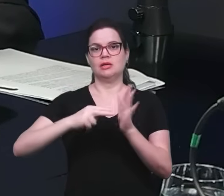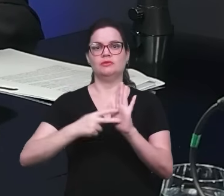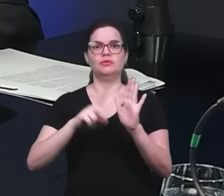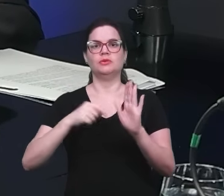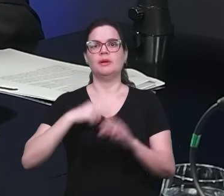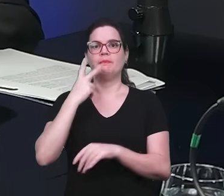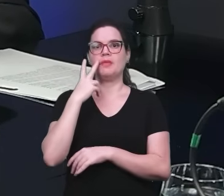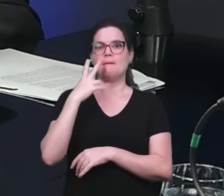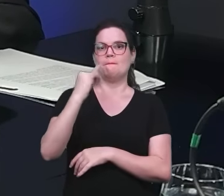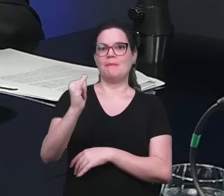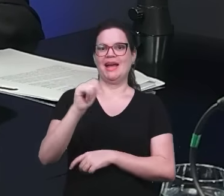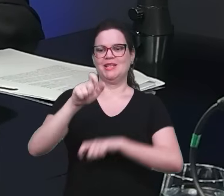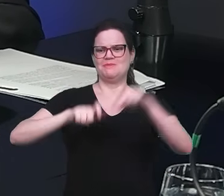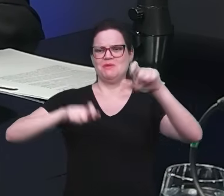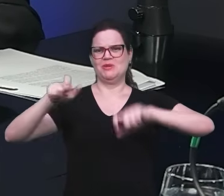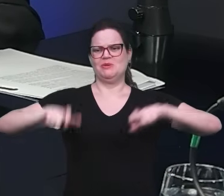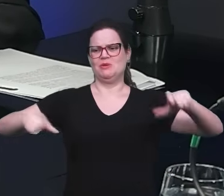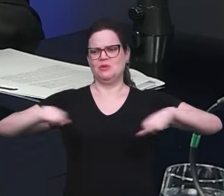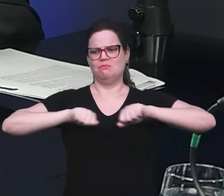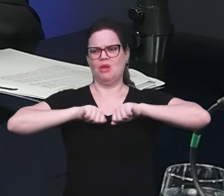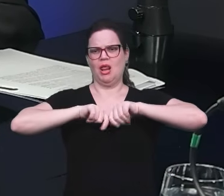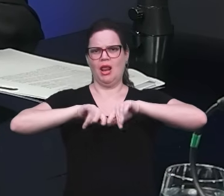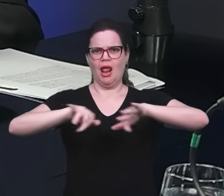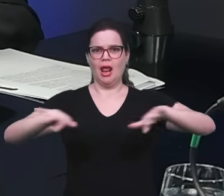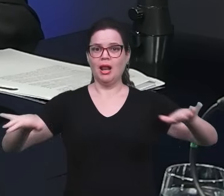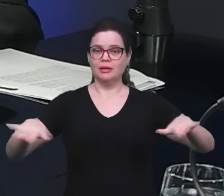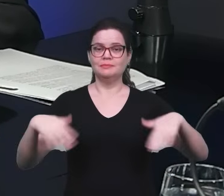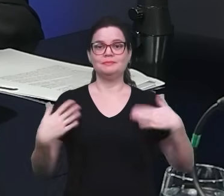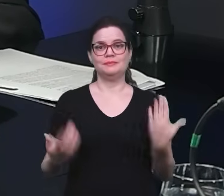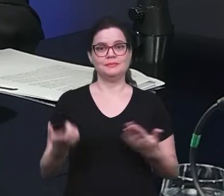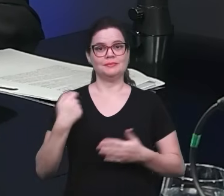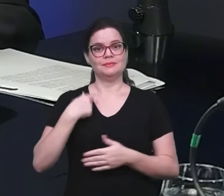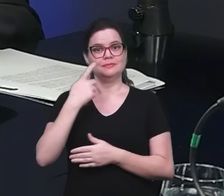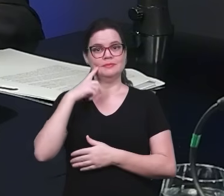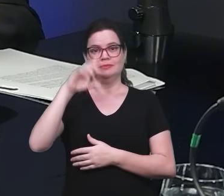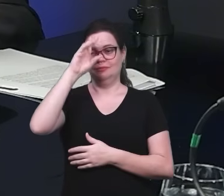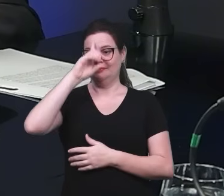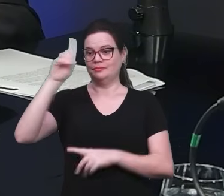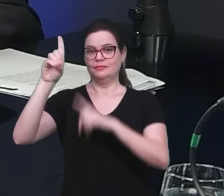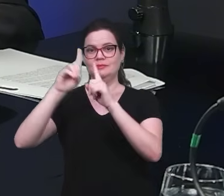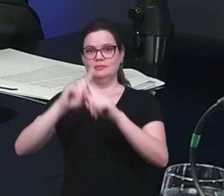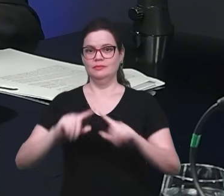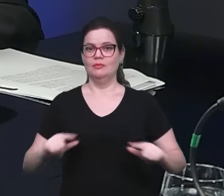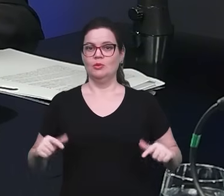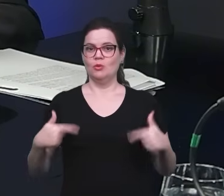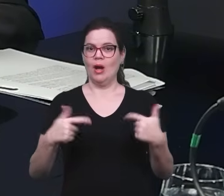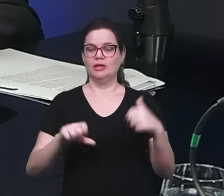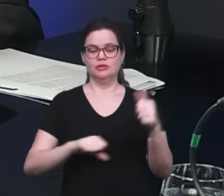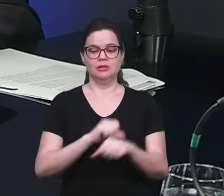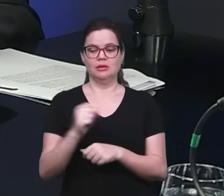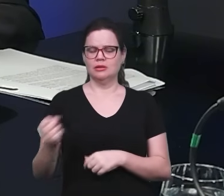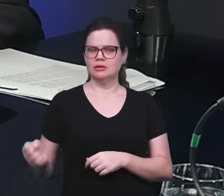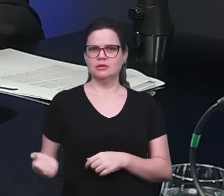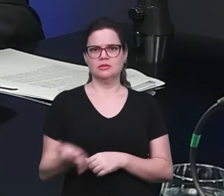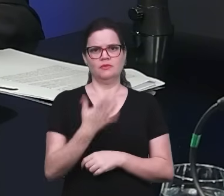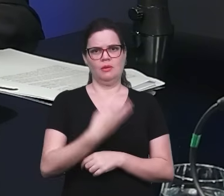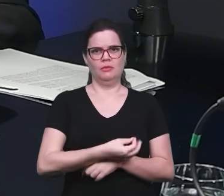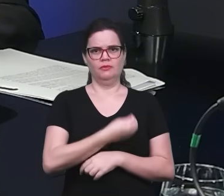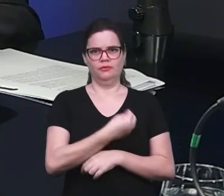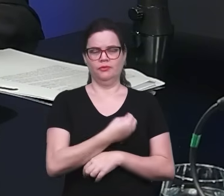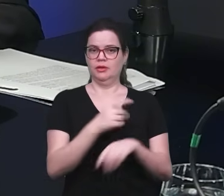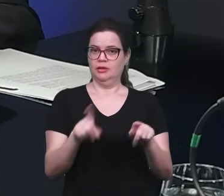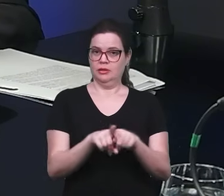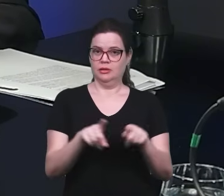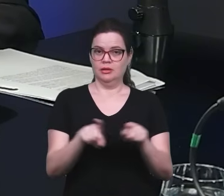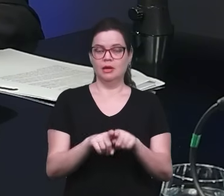que há um Deus que transforma histórias. Ele transforma vidas. Ele transforma futuros. É